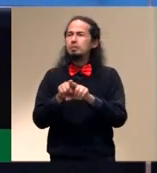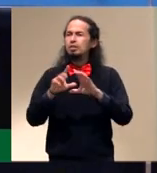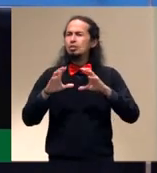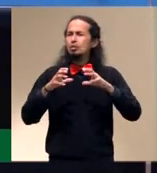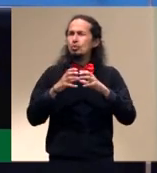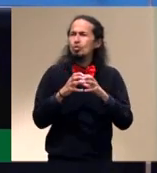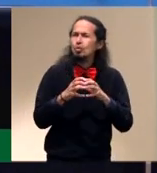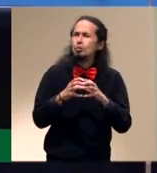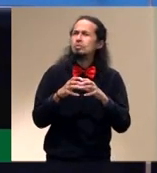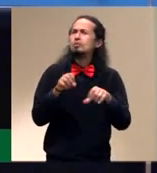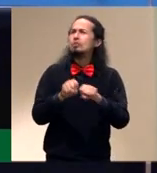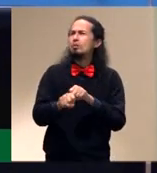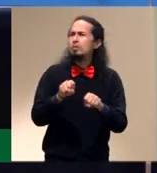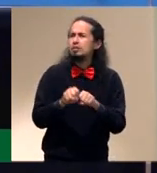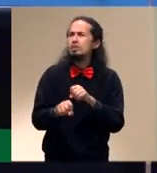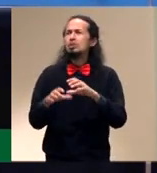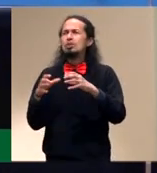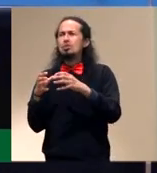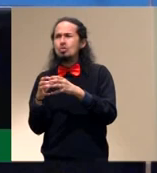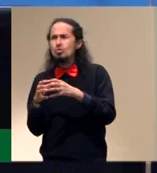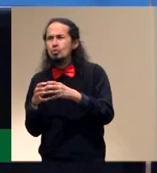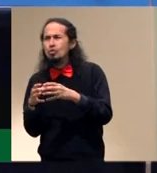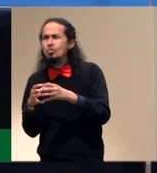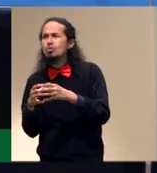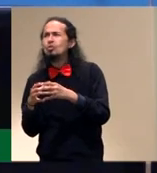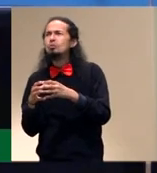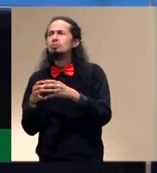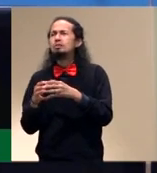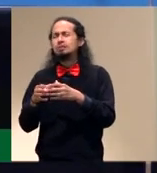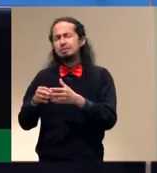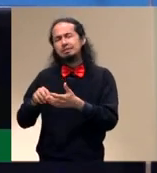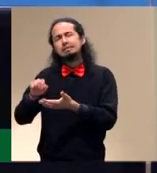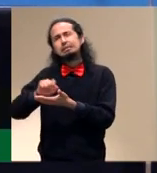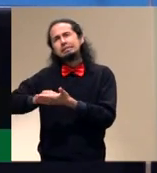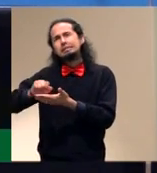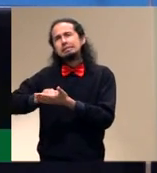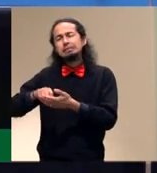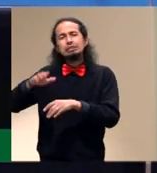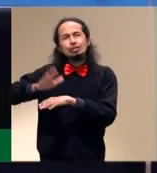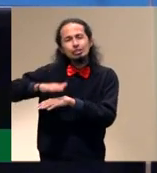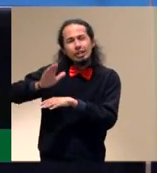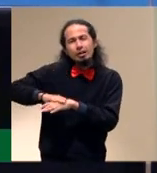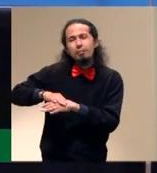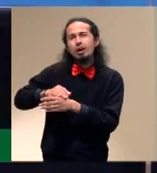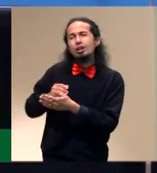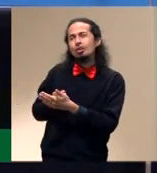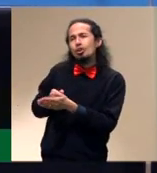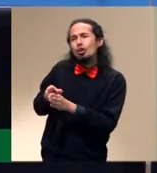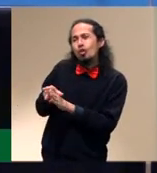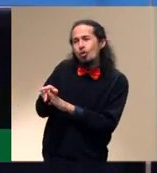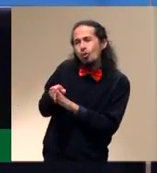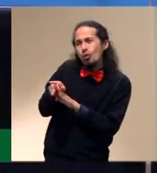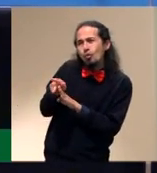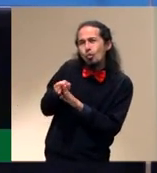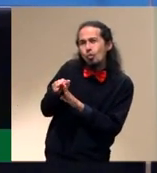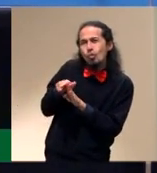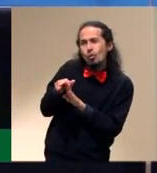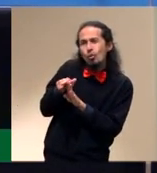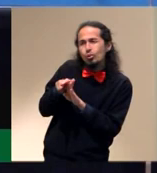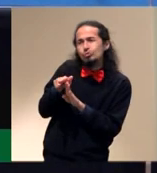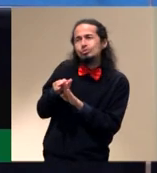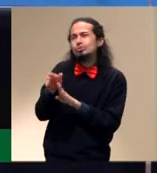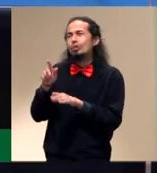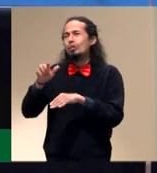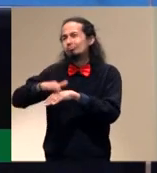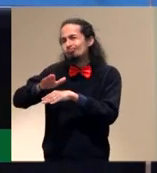de redação, né? Com idas e vindas, com a chamada de consultores. Então, logo, logo, estou torcendo